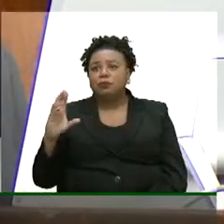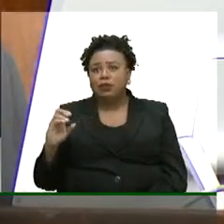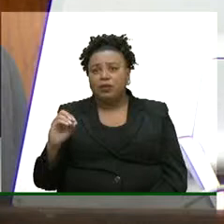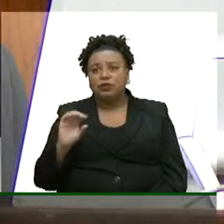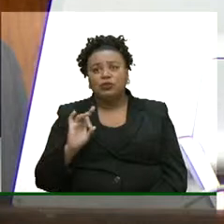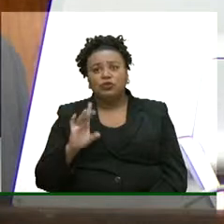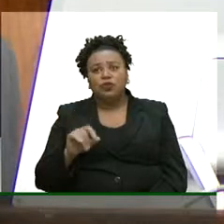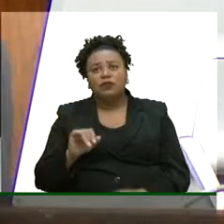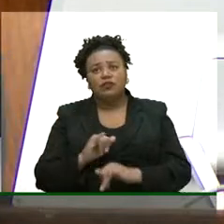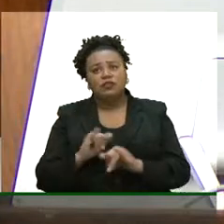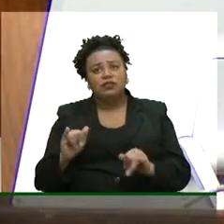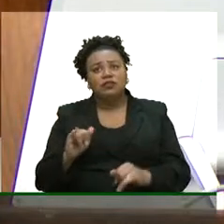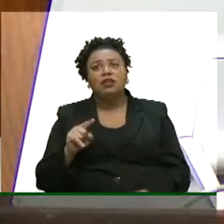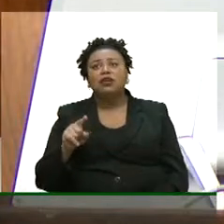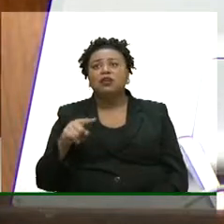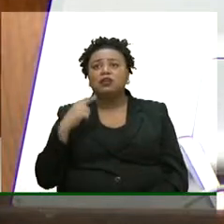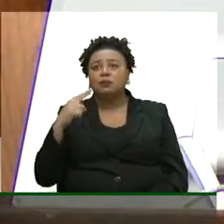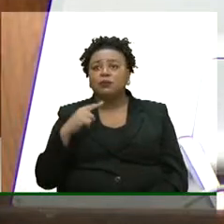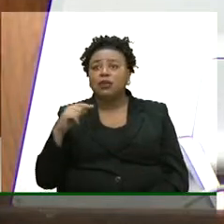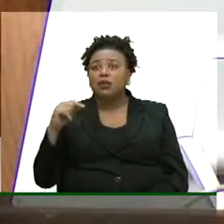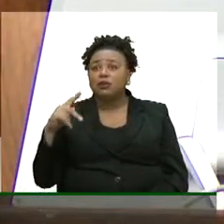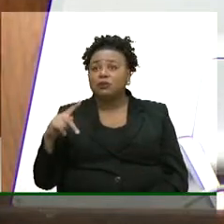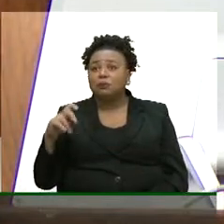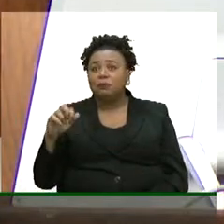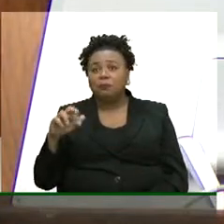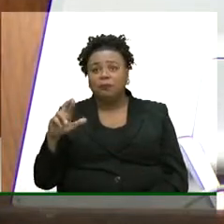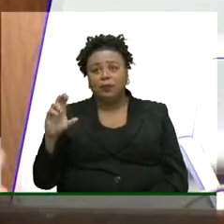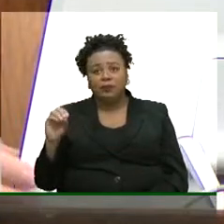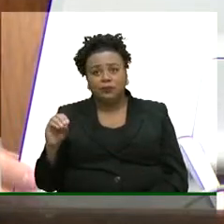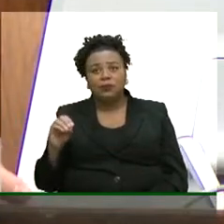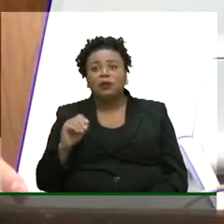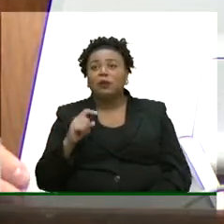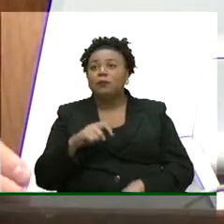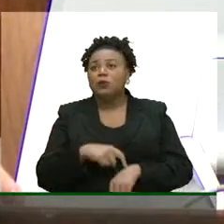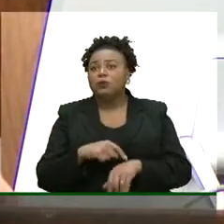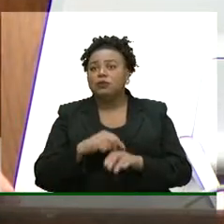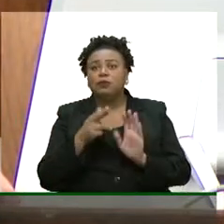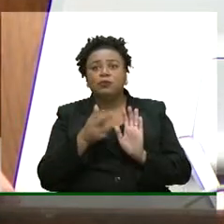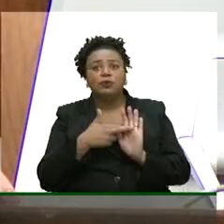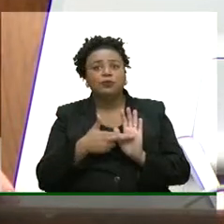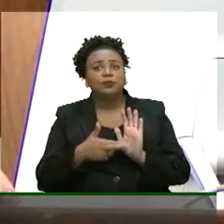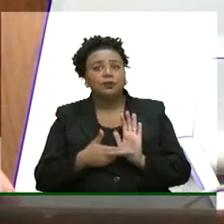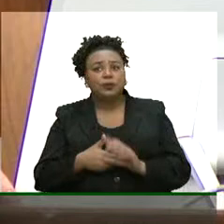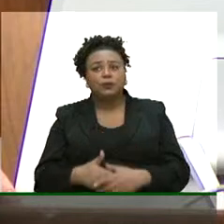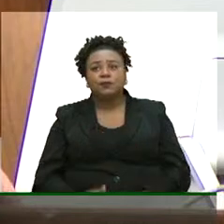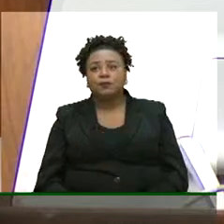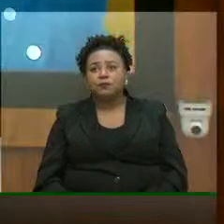só fazer o registro do chat. Deputado Pedro Pereira, com a palavra para o encaminhamento pelo tempo regimental.